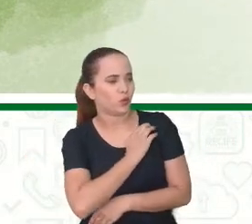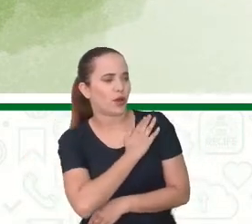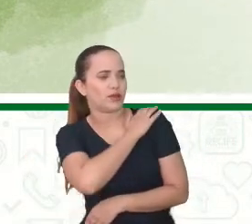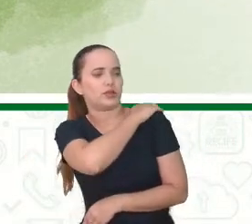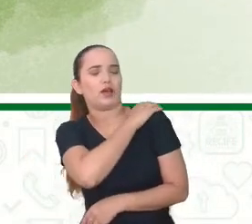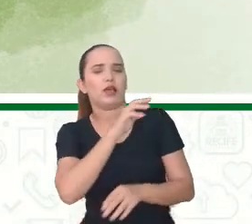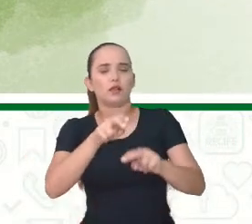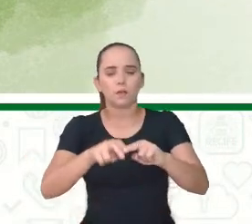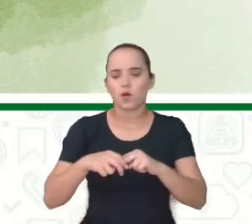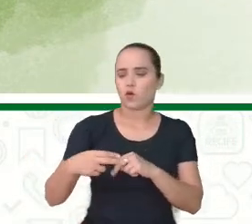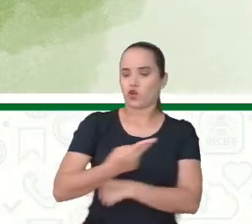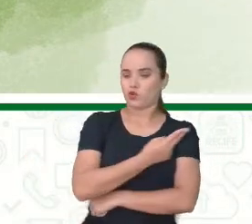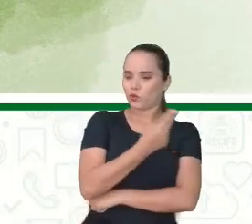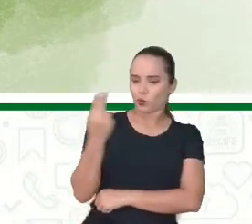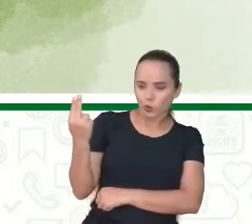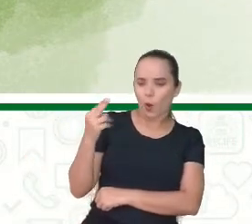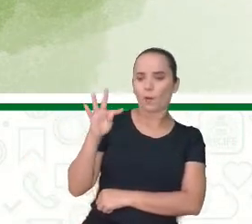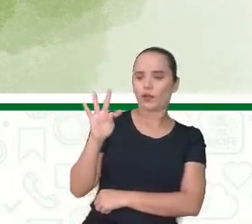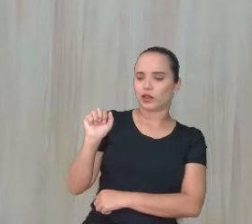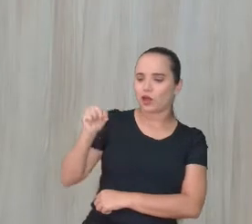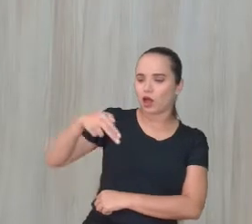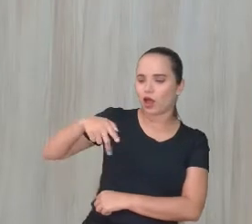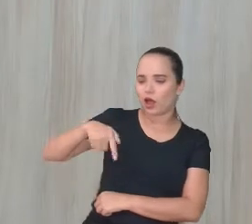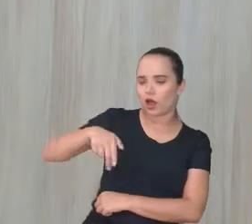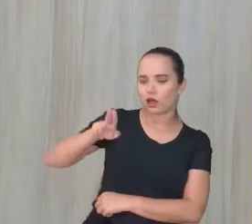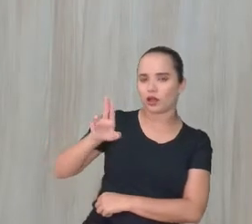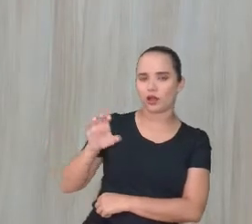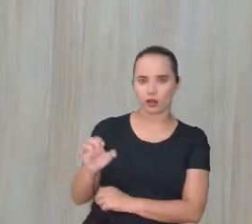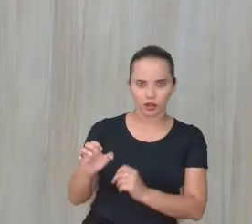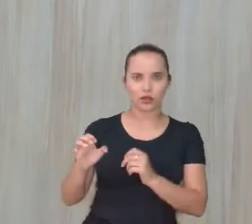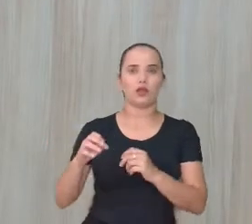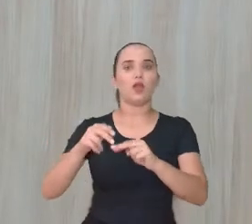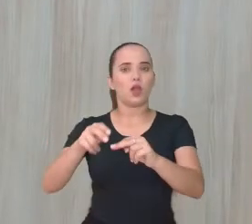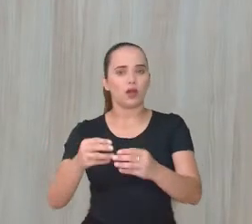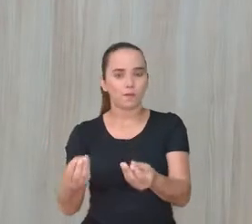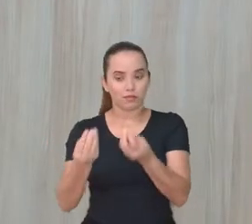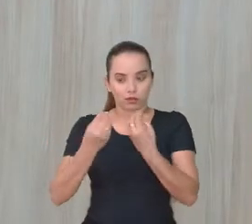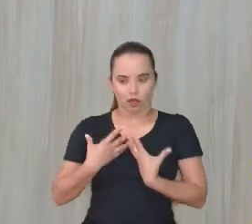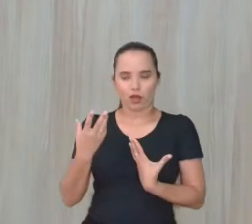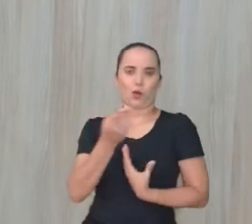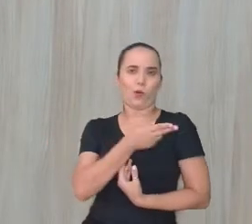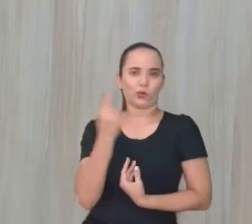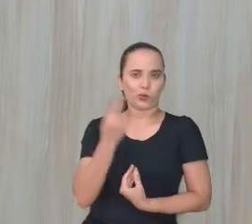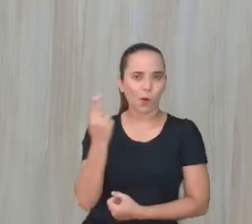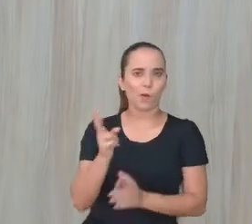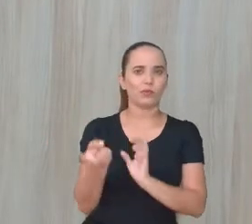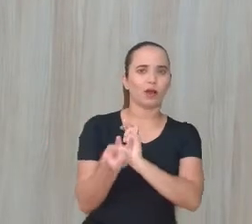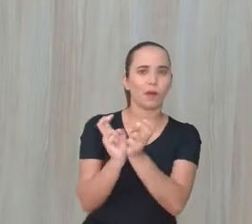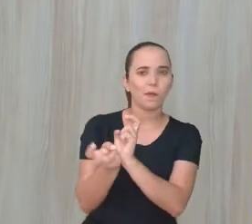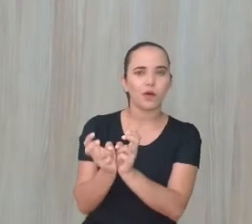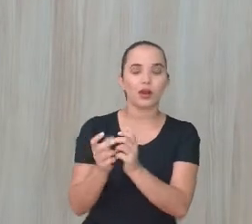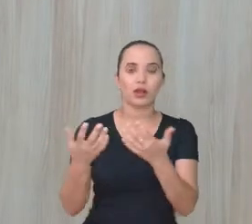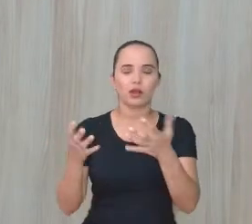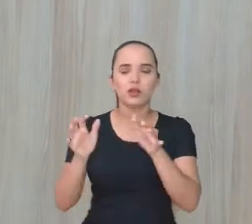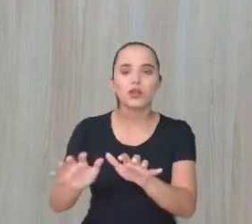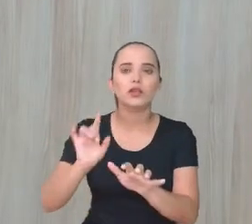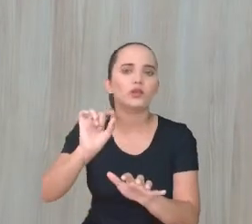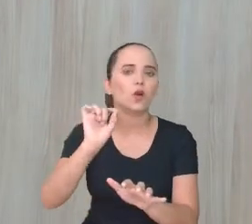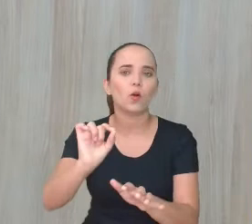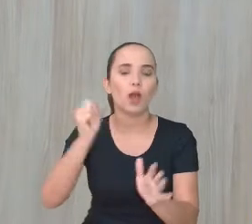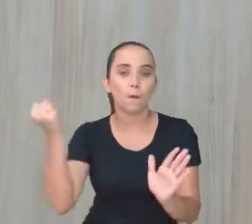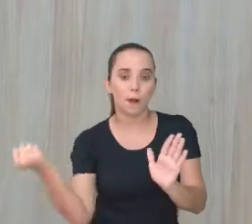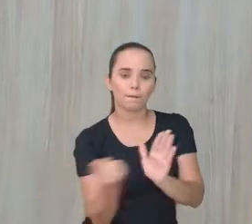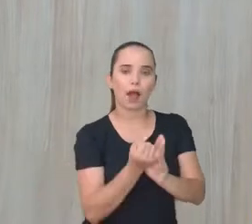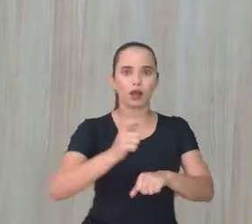de tanque, eu ganhei esse nome na capoeira, e aí ele traz uma marca de tempo. Ele diz